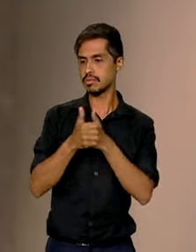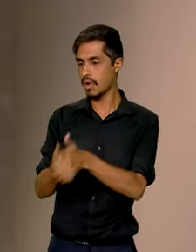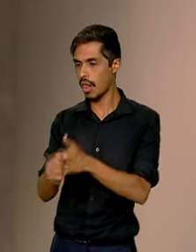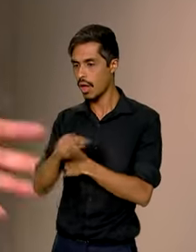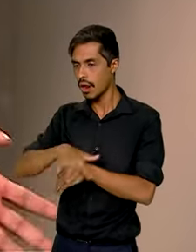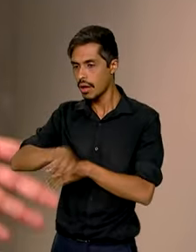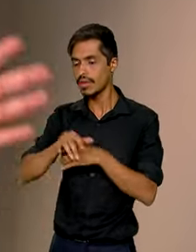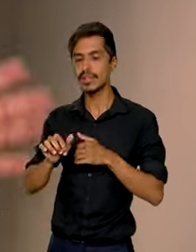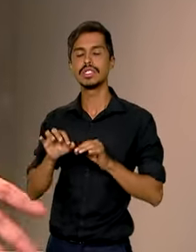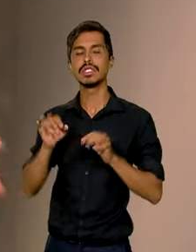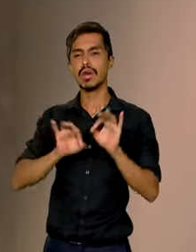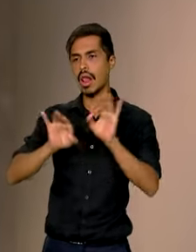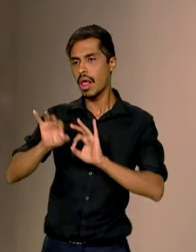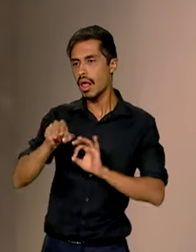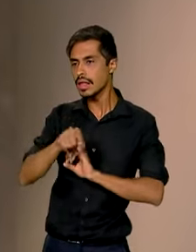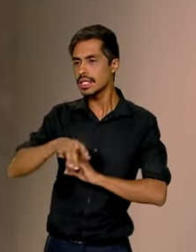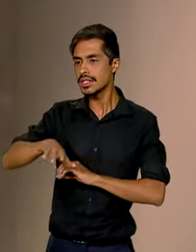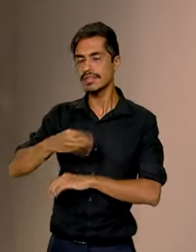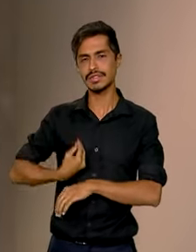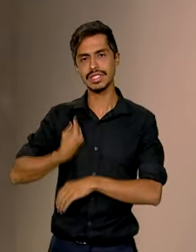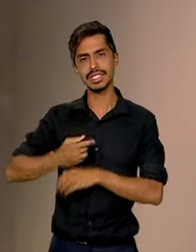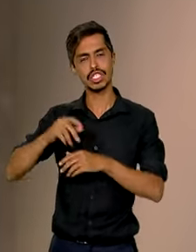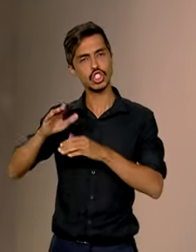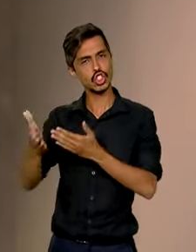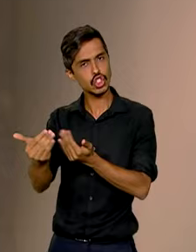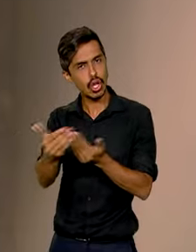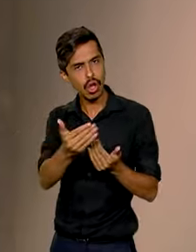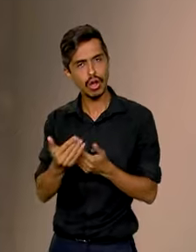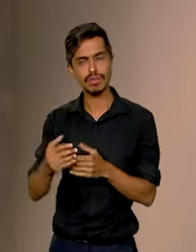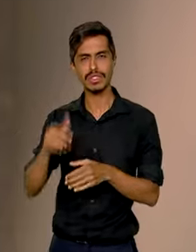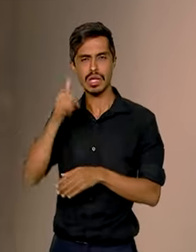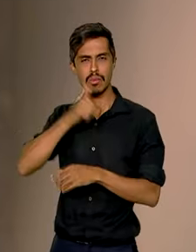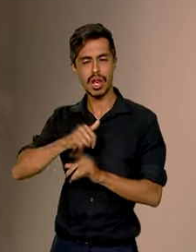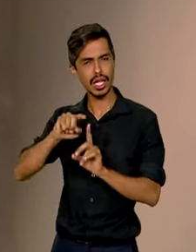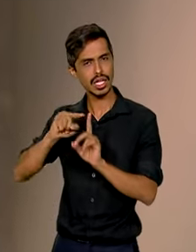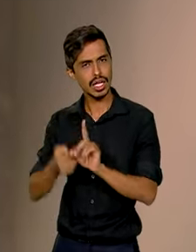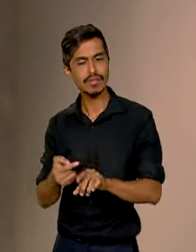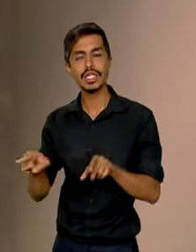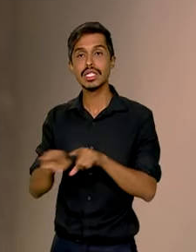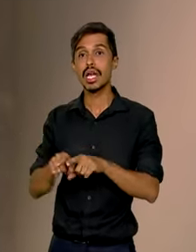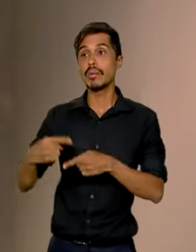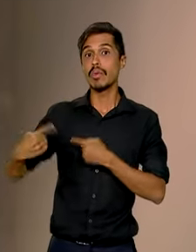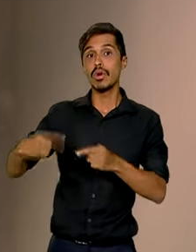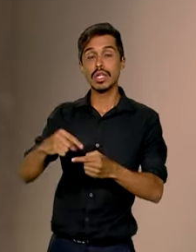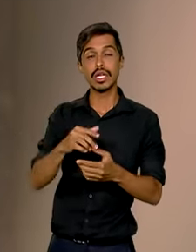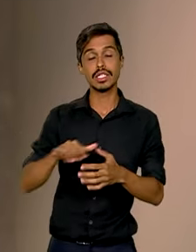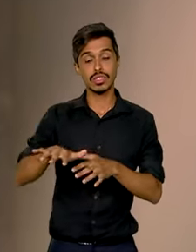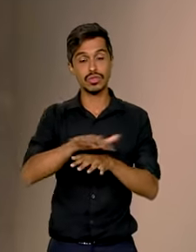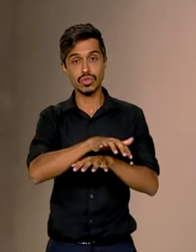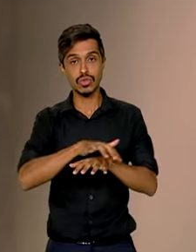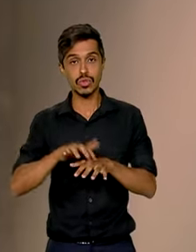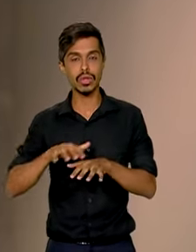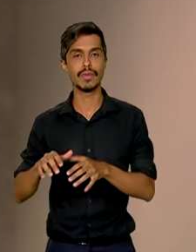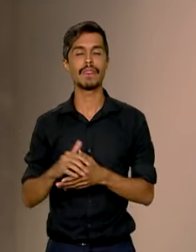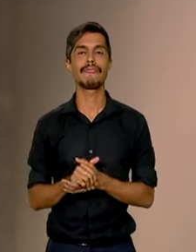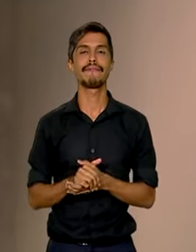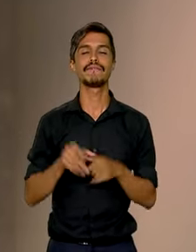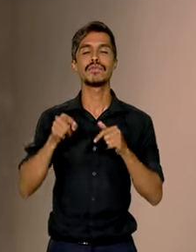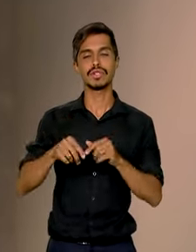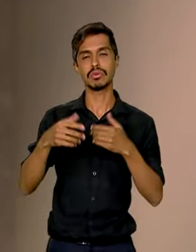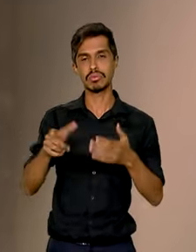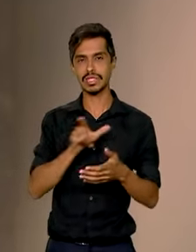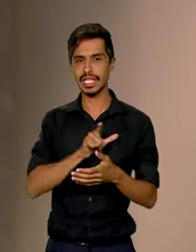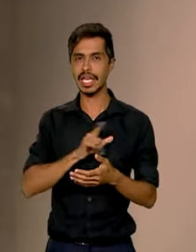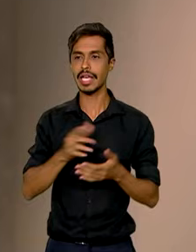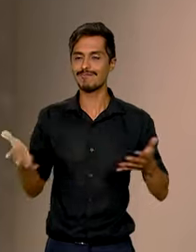faz na vida dessas crianças, desses jovens, dessas gestantes, como também dessas políticas intersetoriais, que aí são com programas de